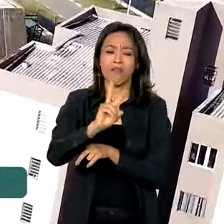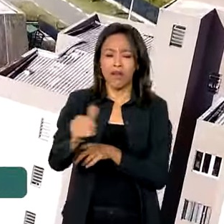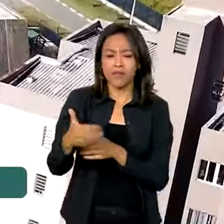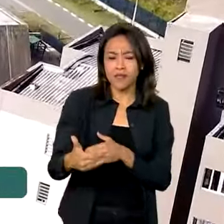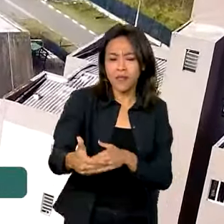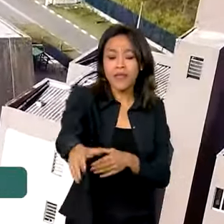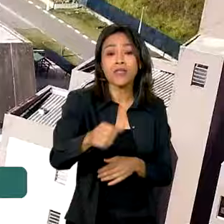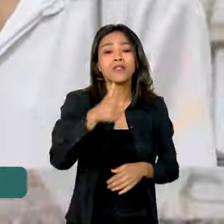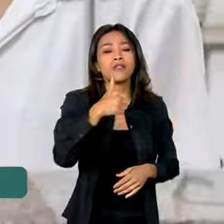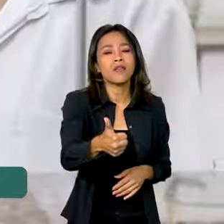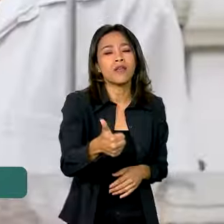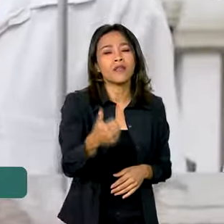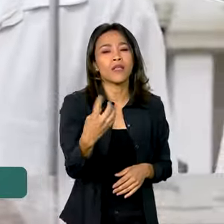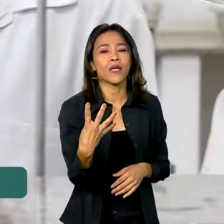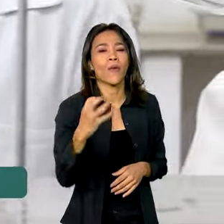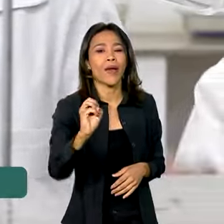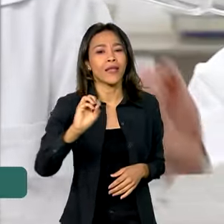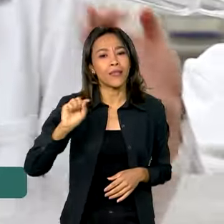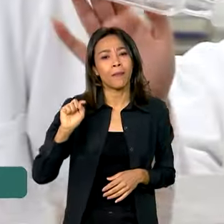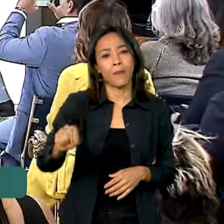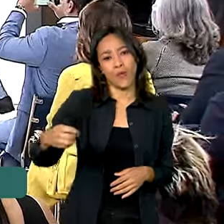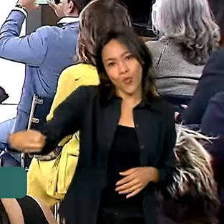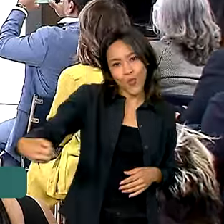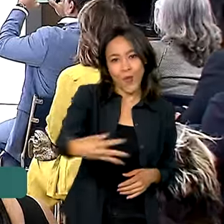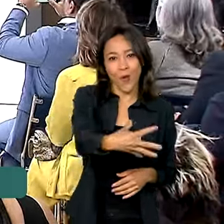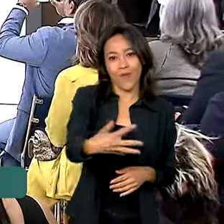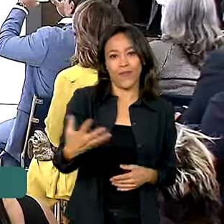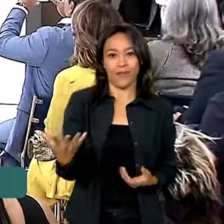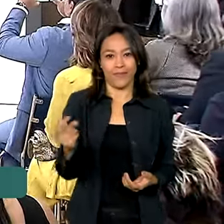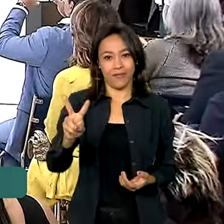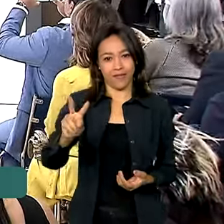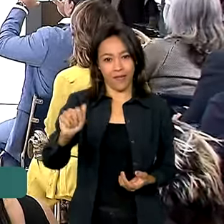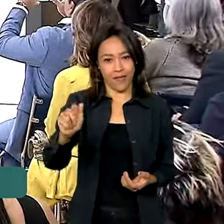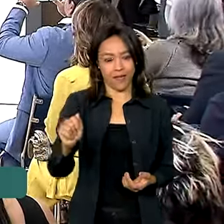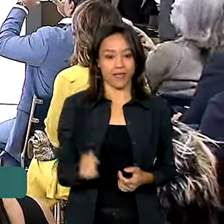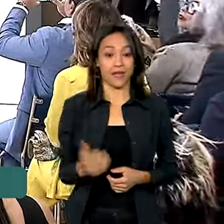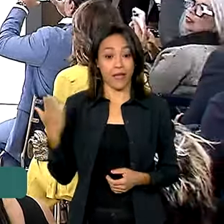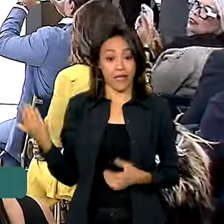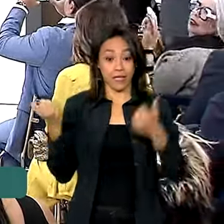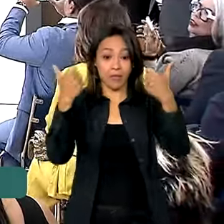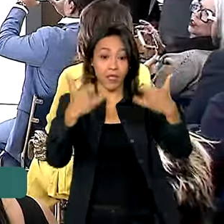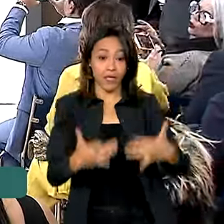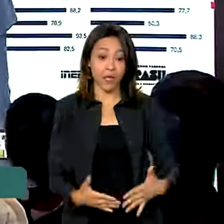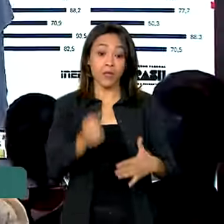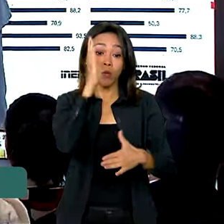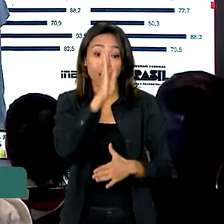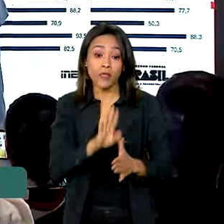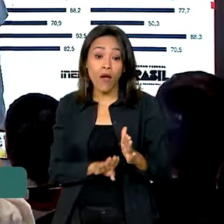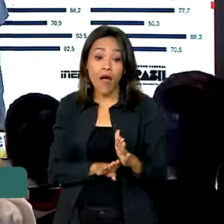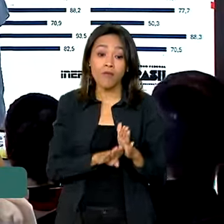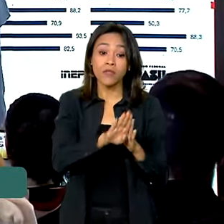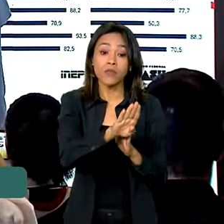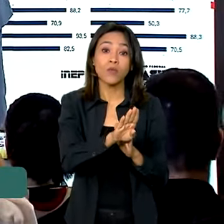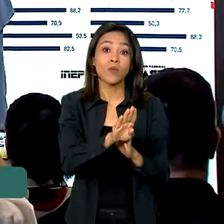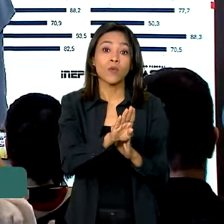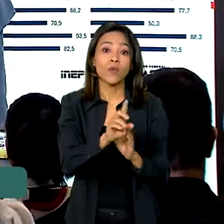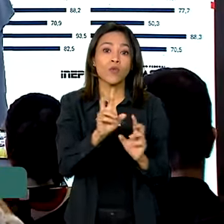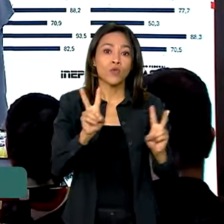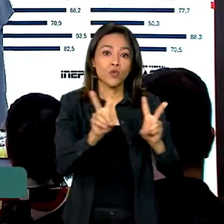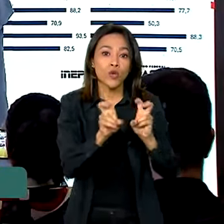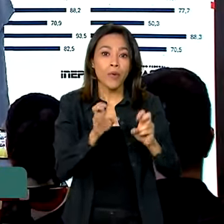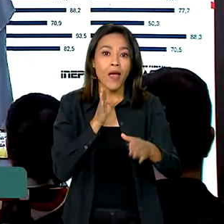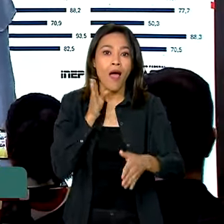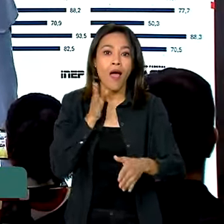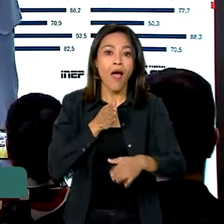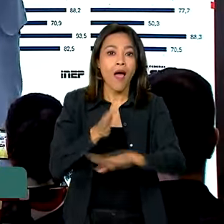140 novas vagas o Brasil avançou muito na questão do acesso à escola a gente vê